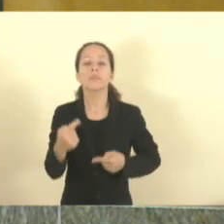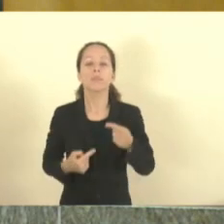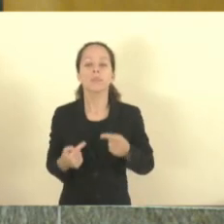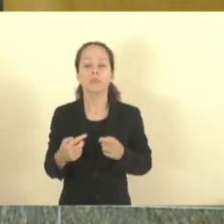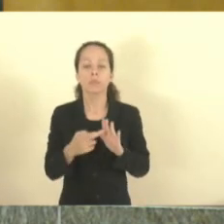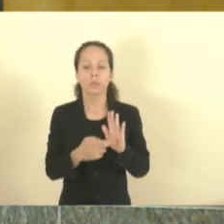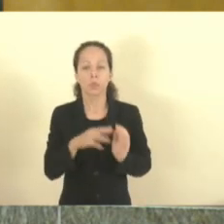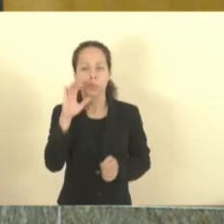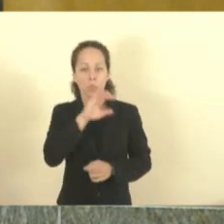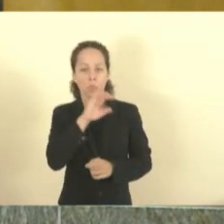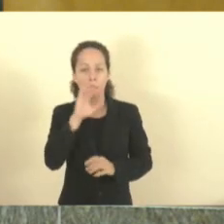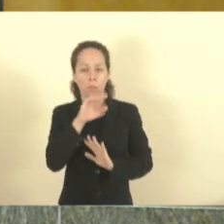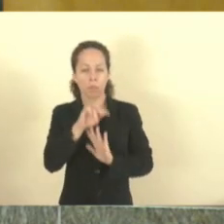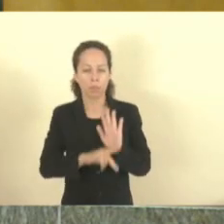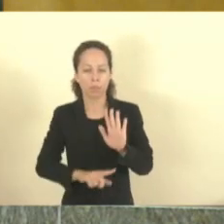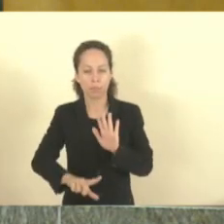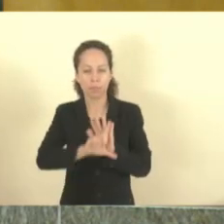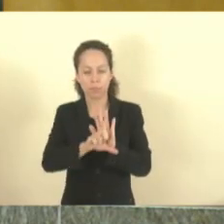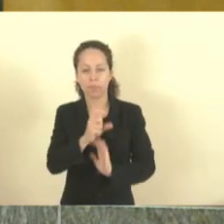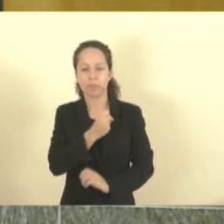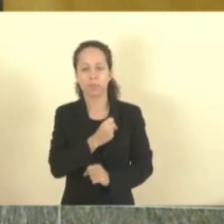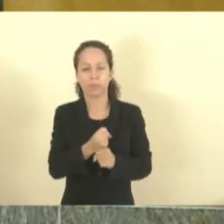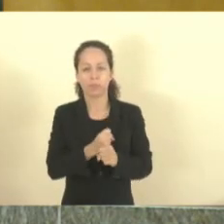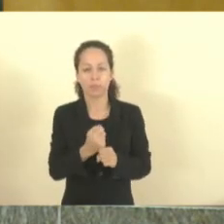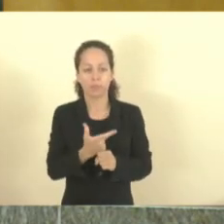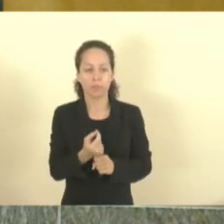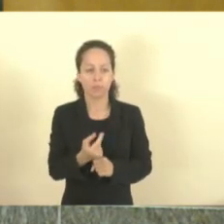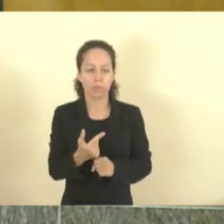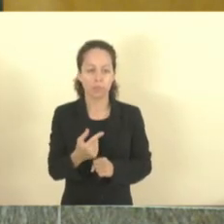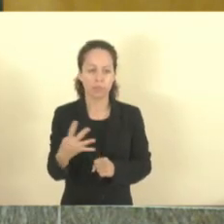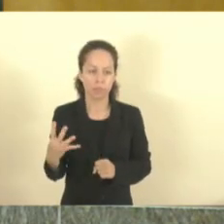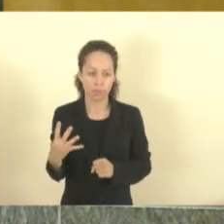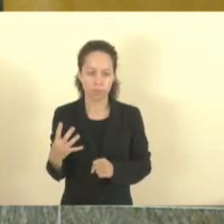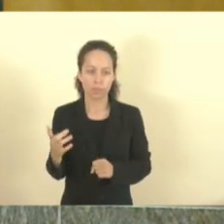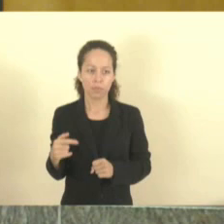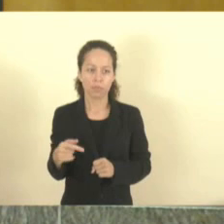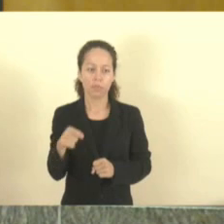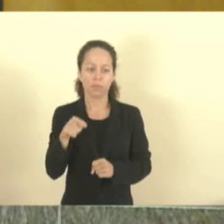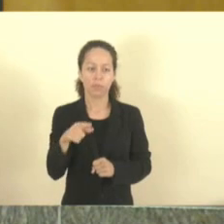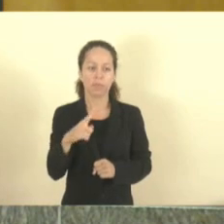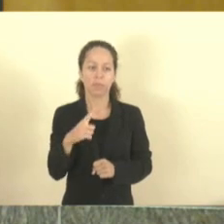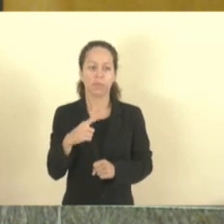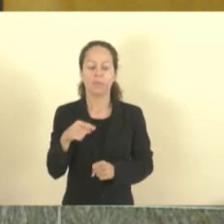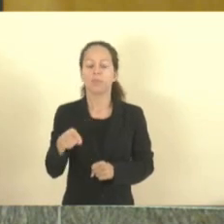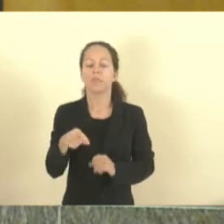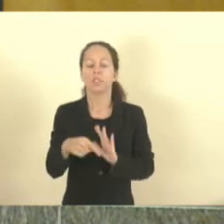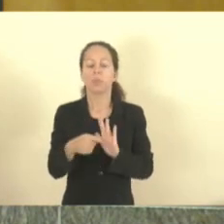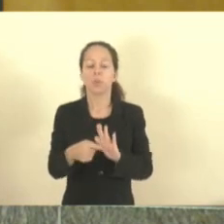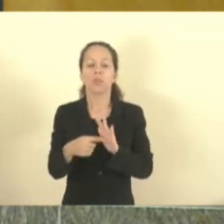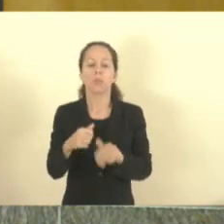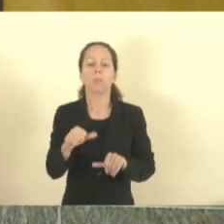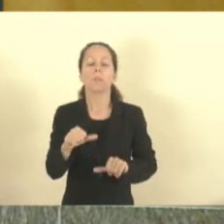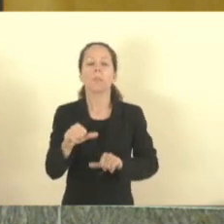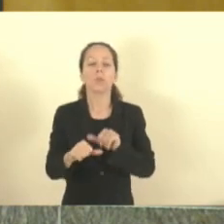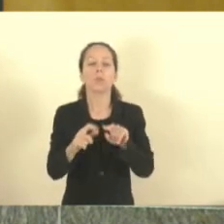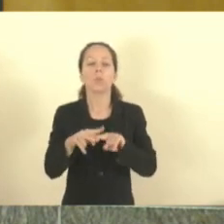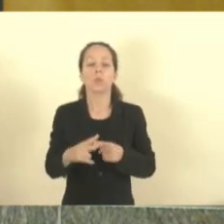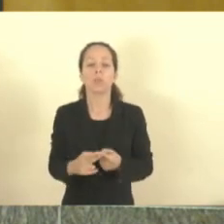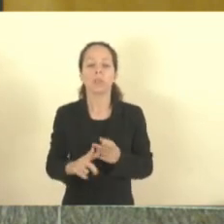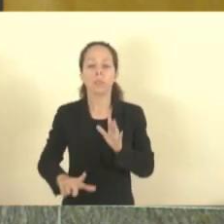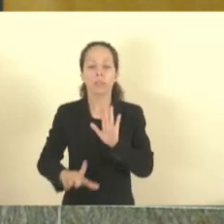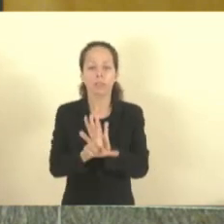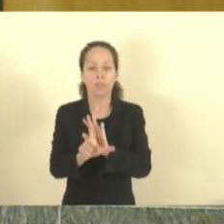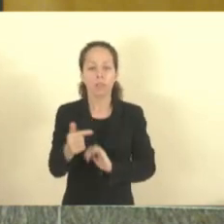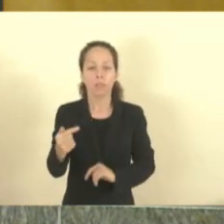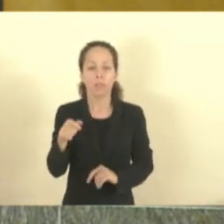lei 32/2024, oriundo da mensagem governamental 35/2024, que introduz alterações da lei